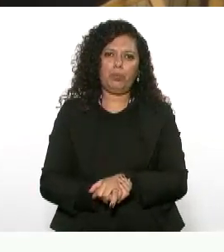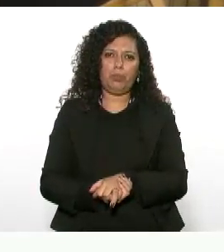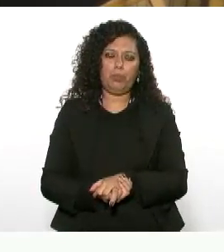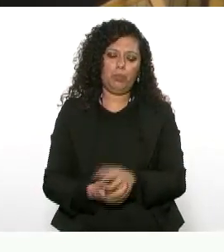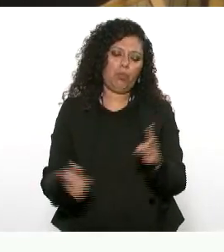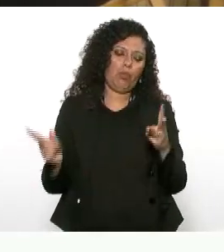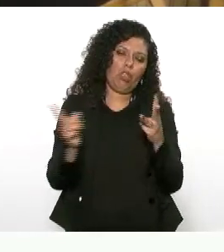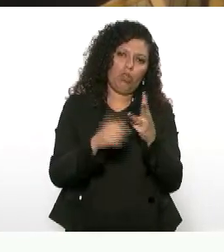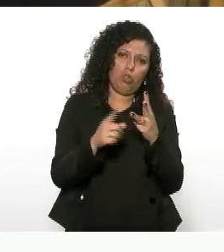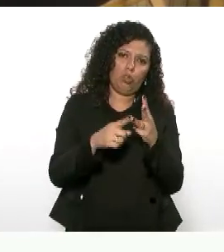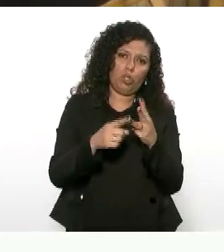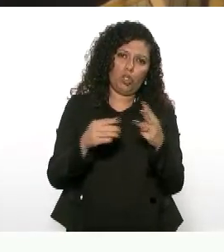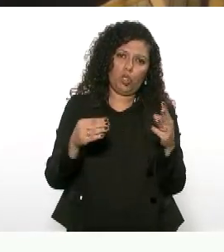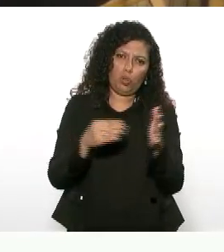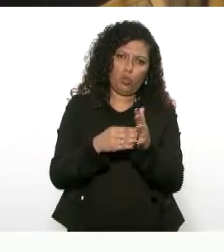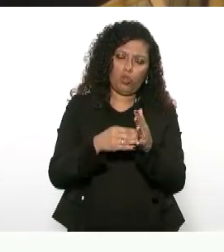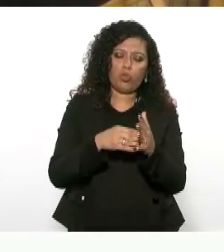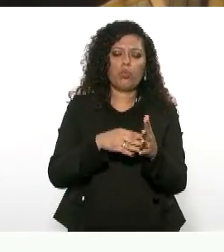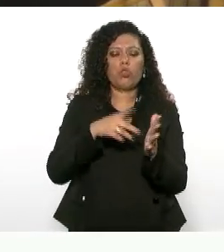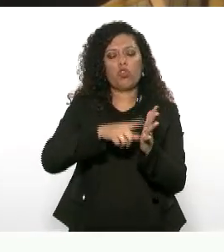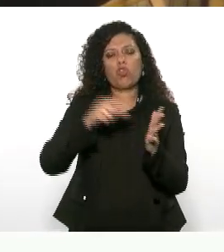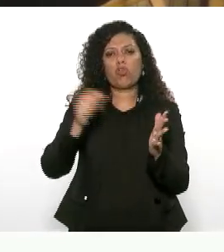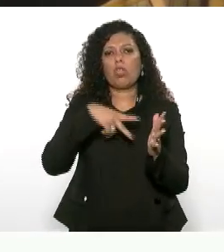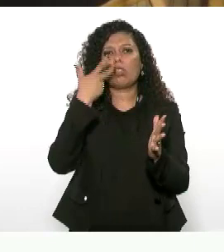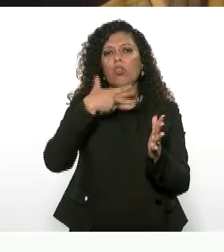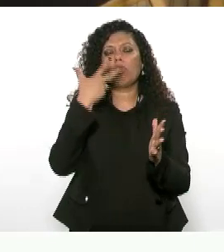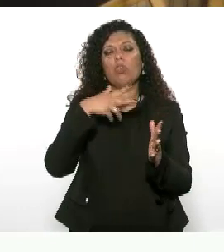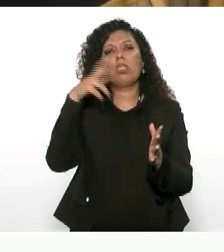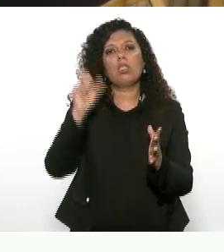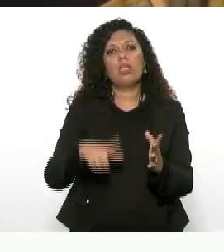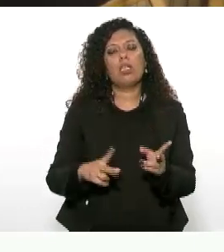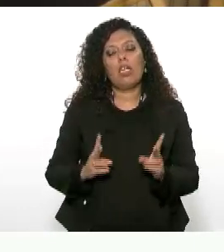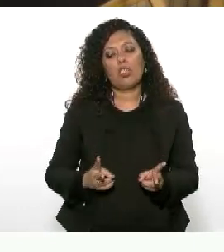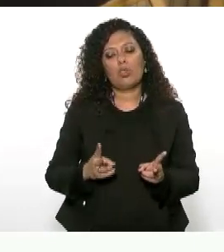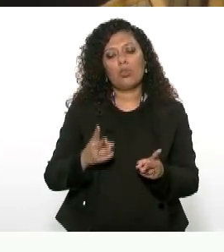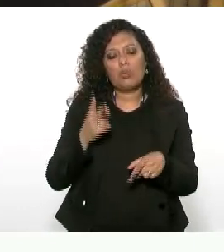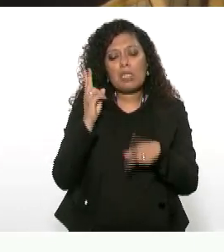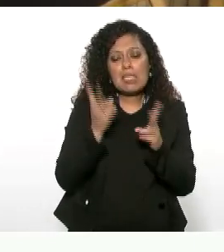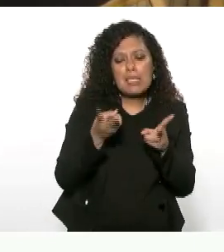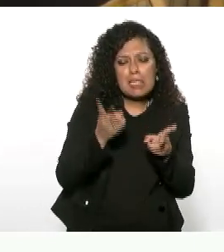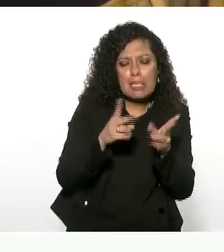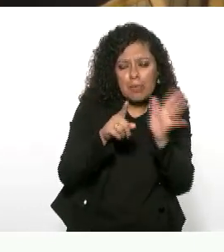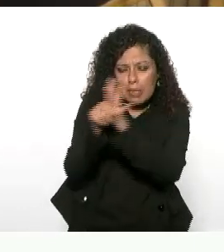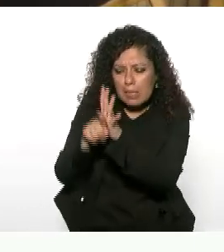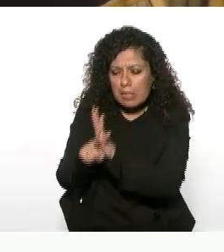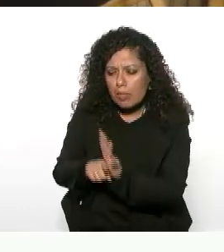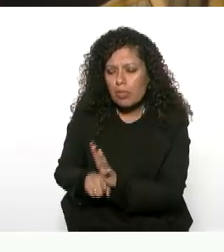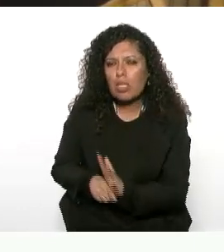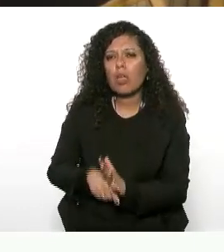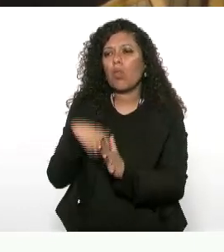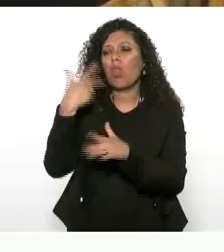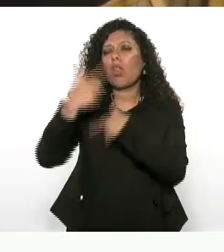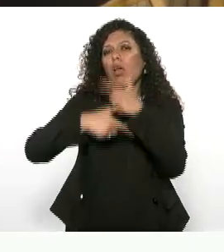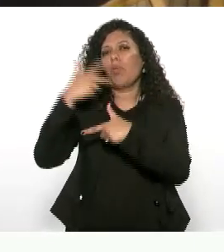E o terceiro e último elo que eu destaco aqui é a constante avaliação dos resultados produzidos.